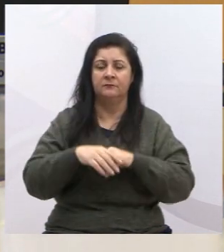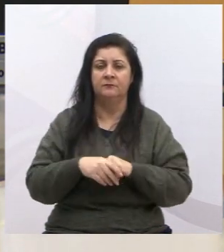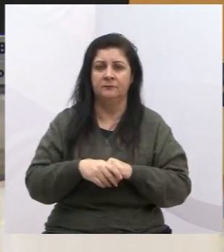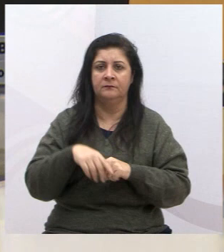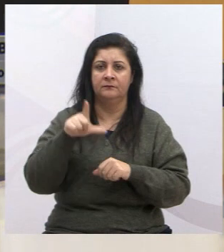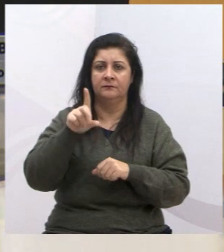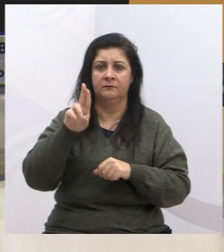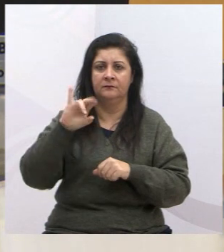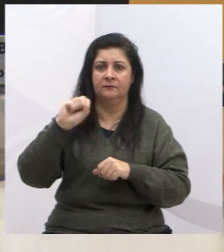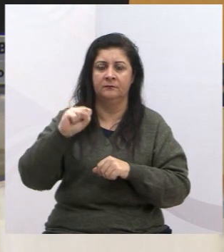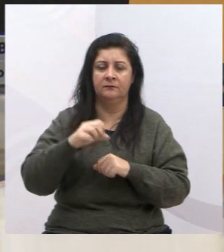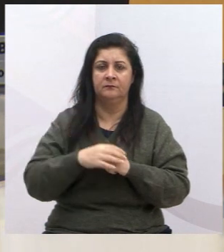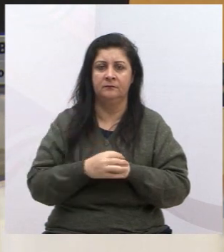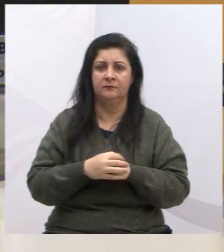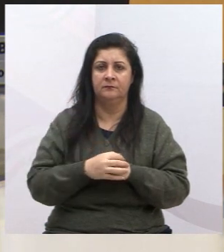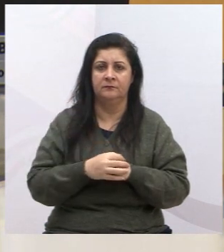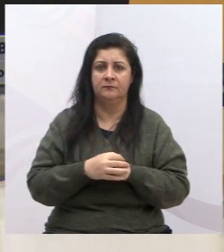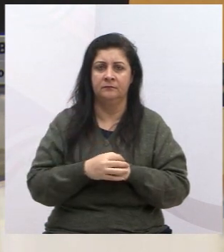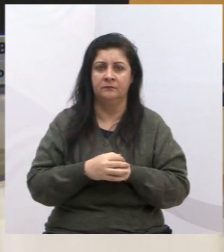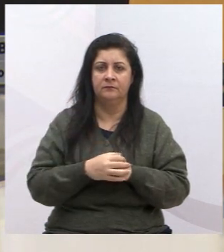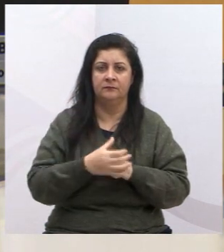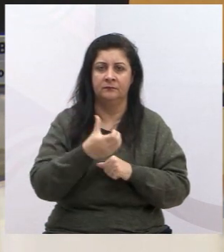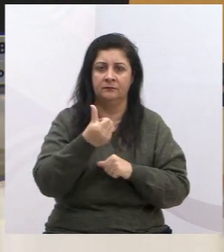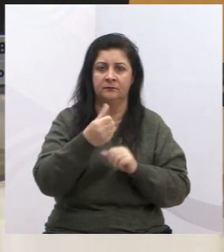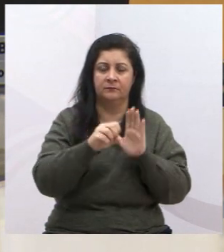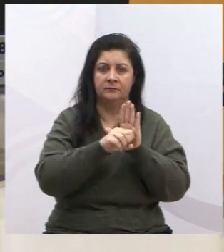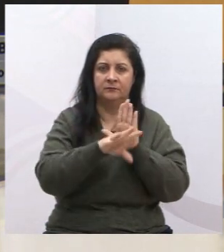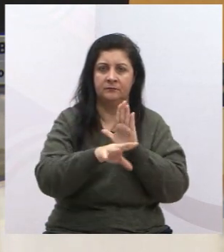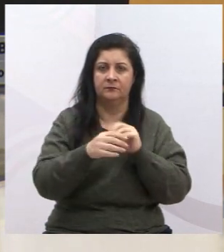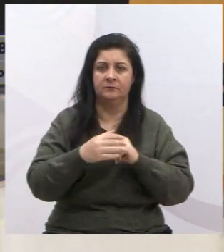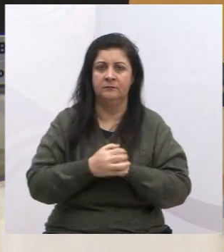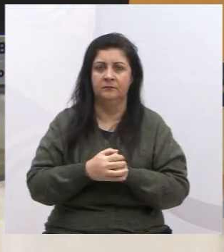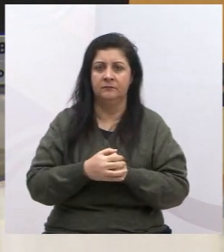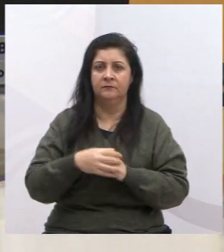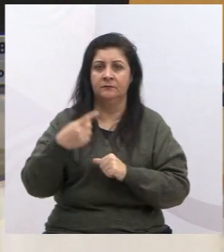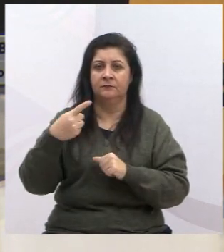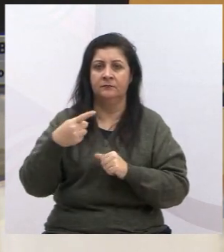Luiz Flávio, 6